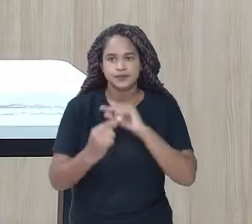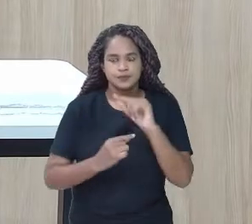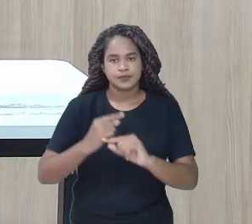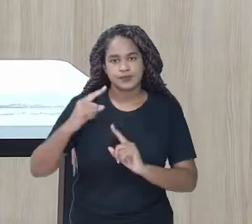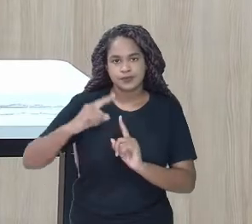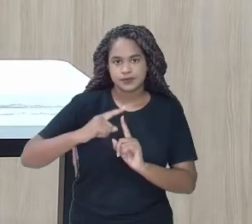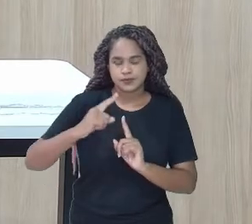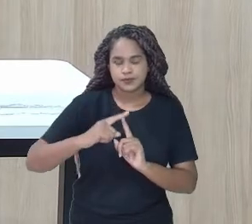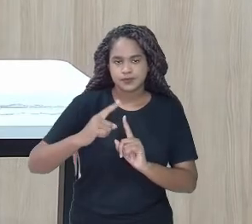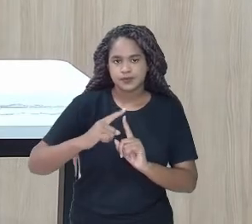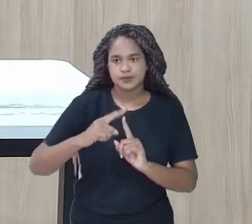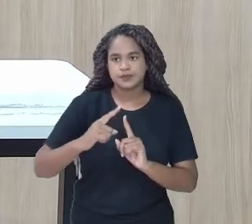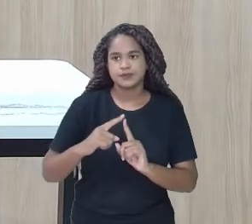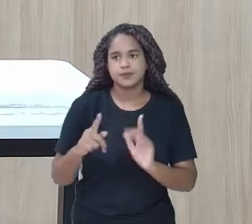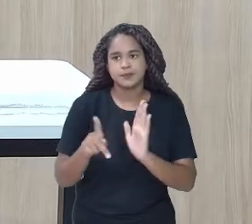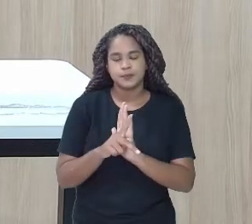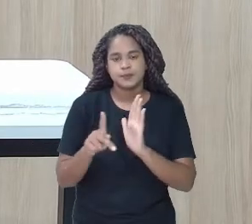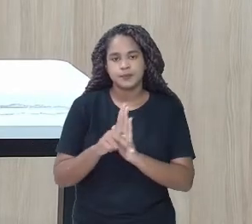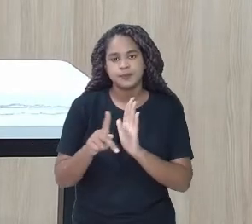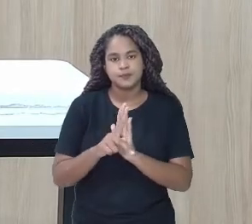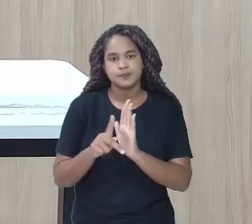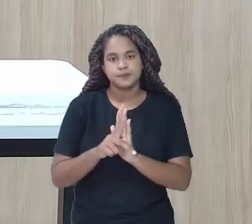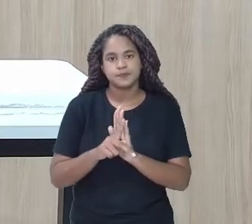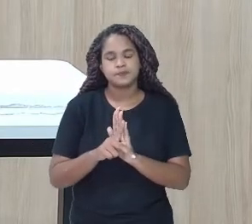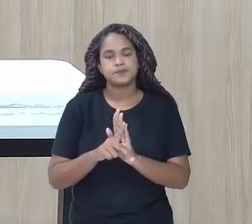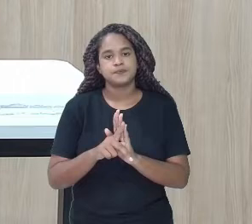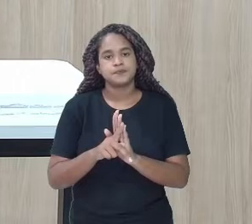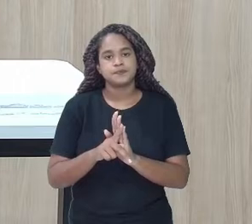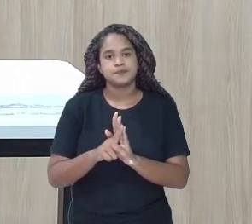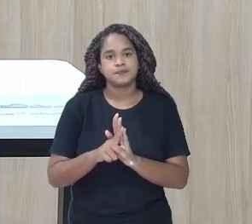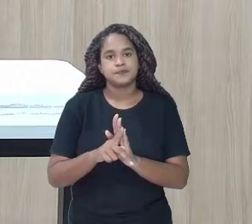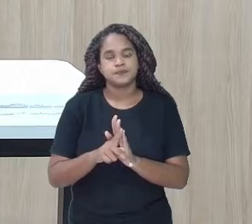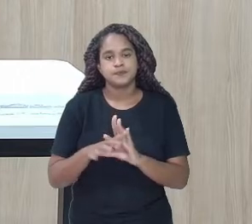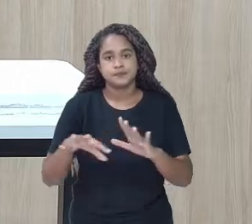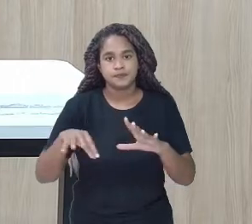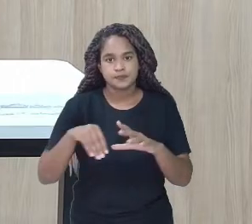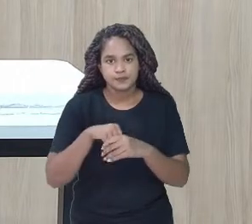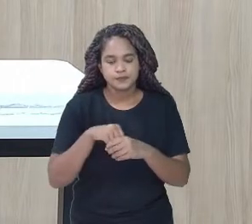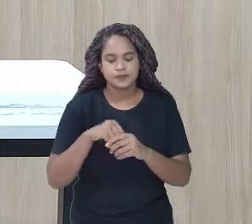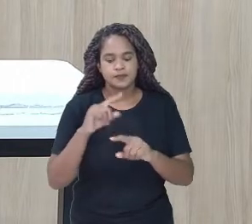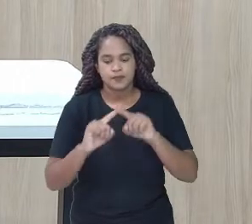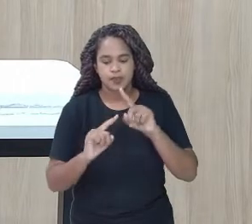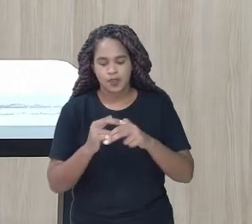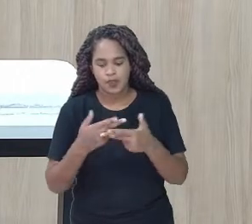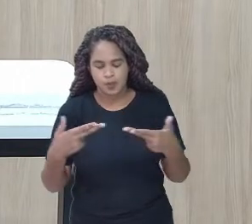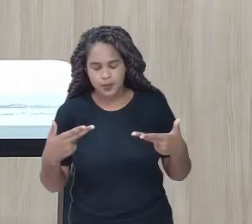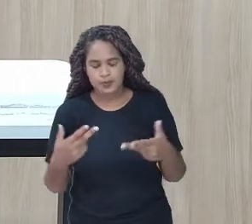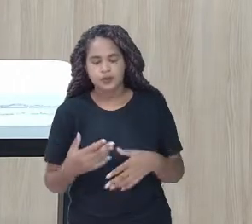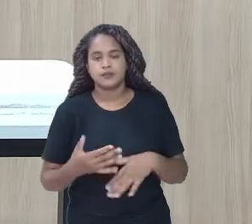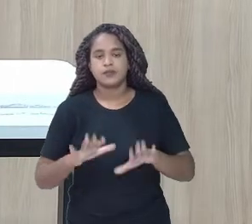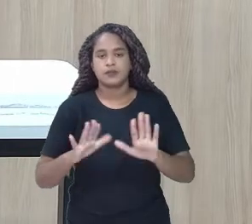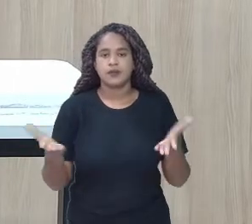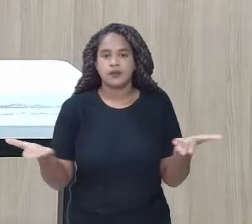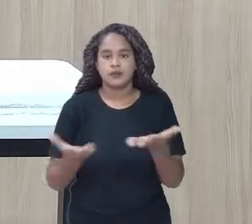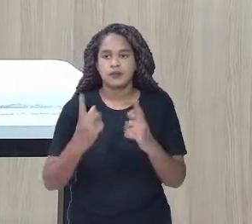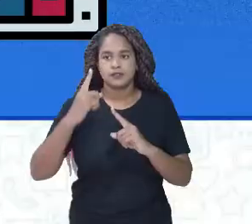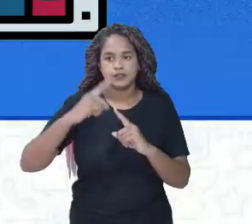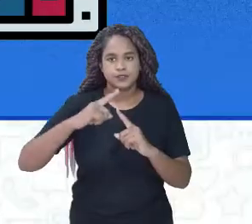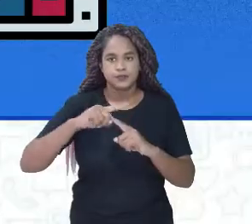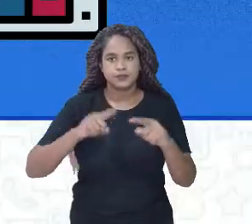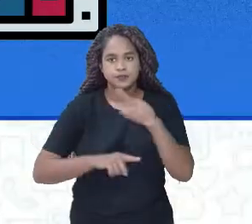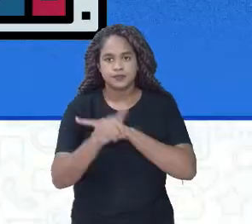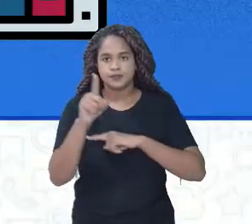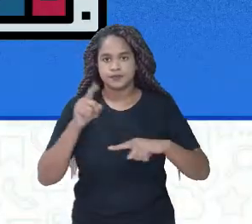os aparelhos que fazem parte dos circuitos elétricos e nós vamos ver os tipos de circuitos elétricos que existem.